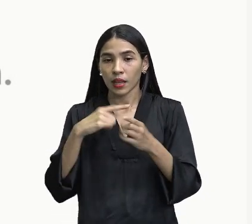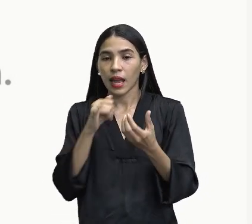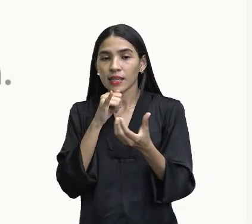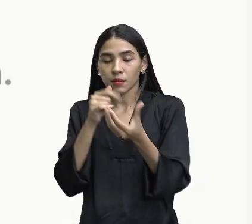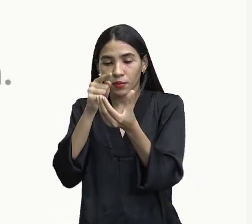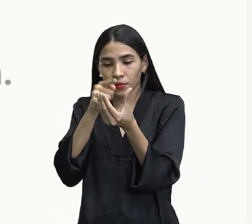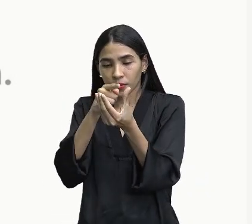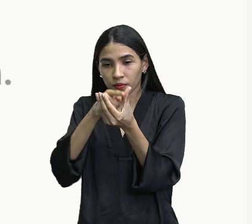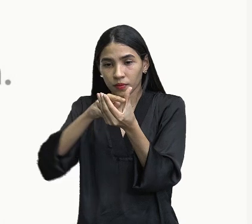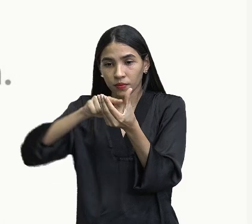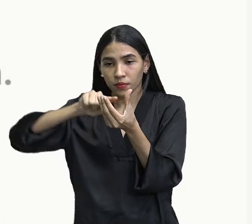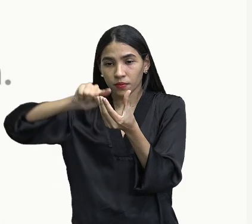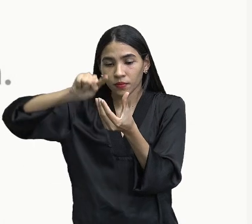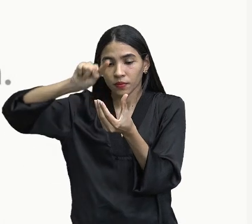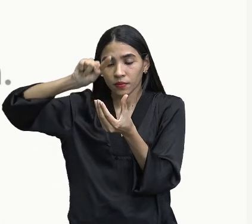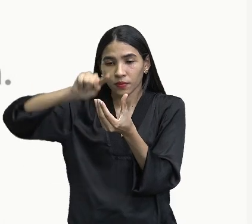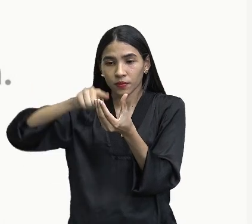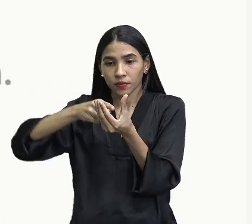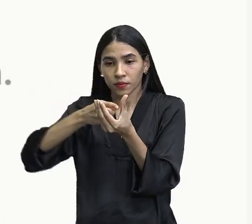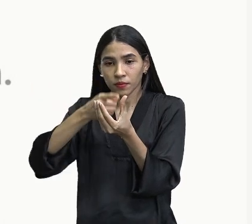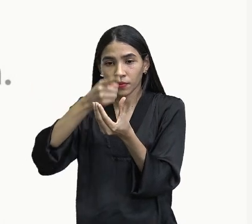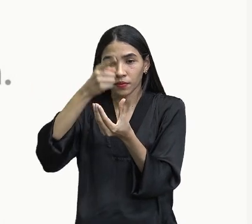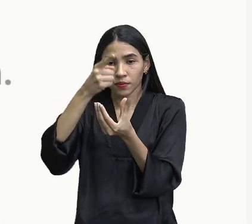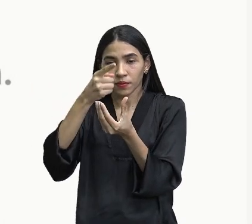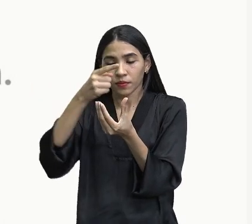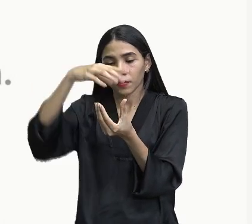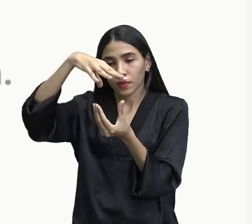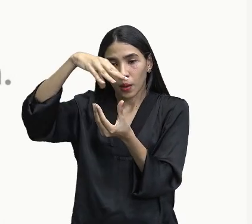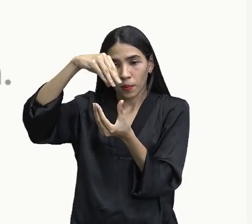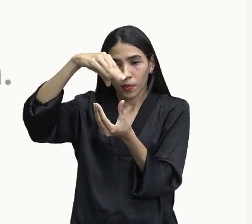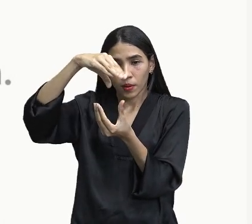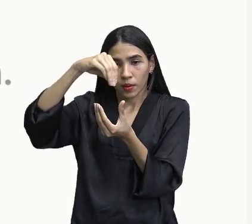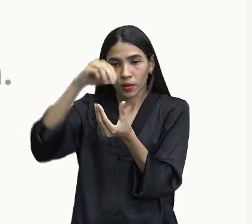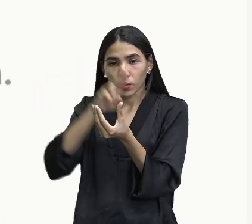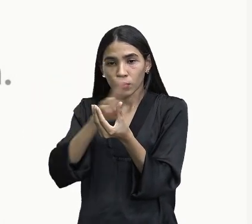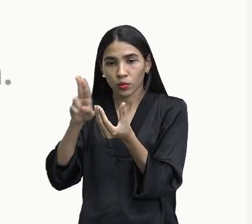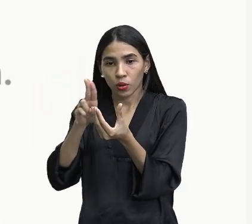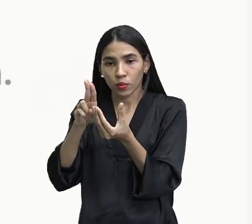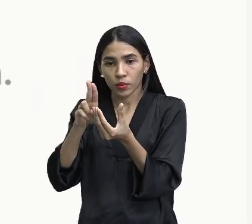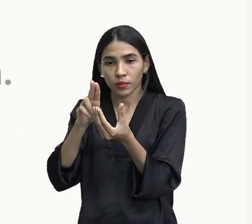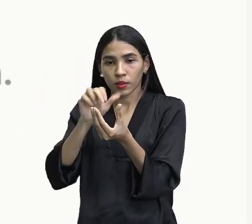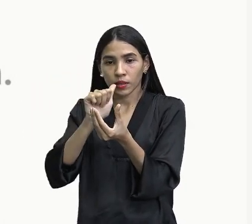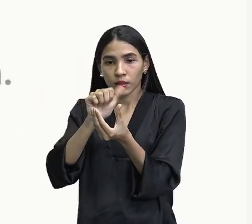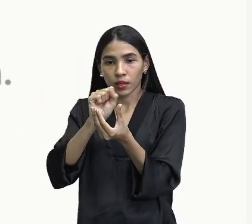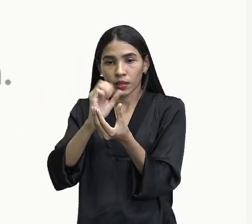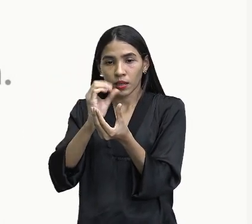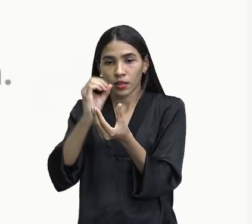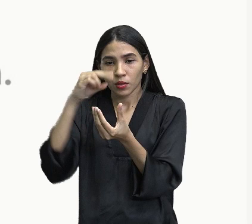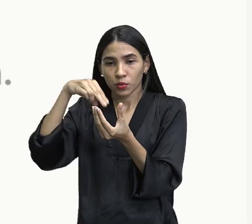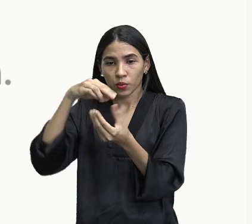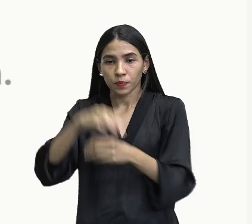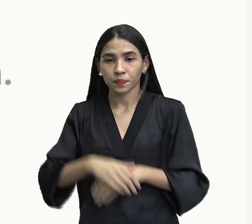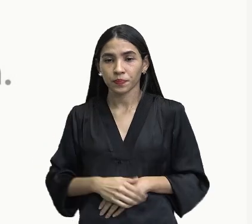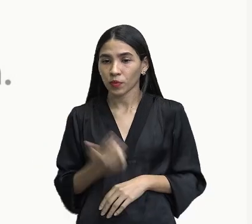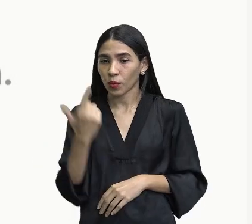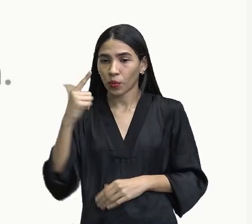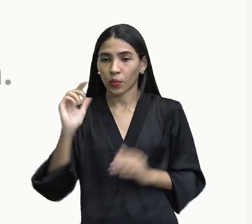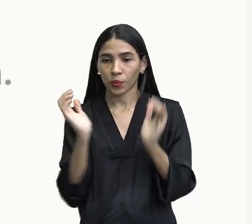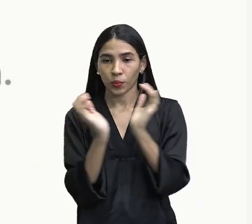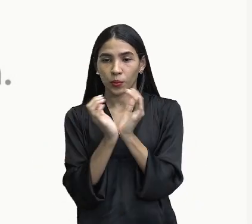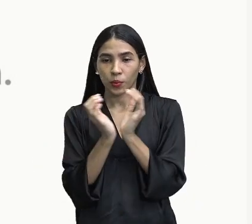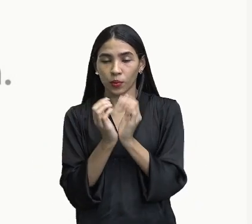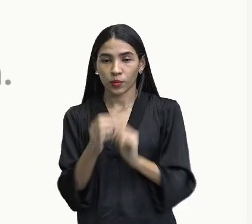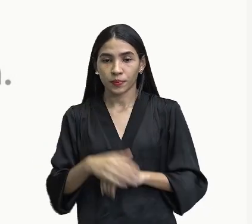abertura lá no iniciozinho aqui desse indivíduo chamada de ósculo. O outro grupo que eu apresento a